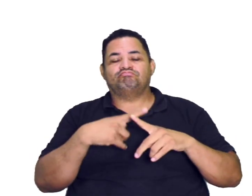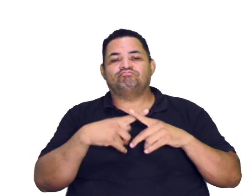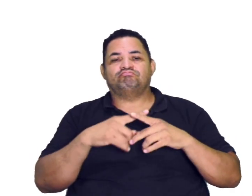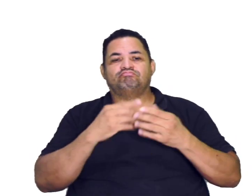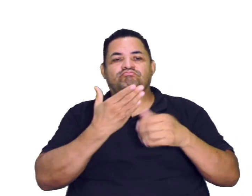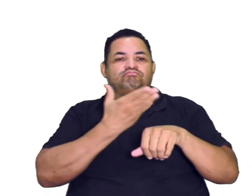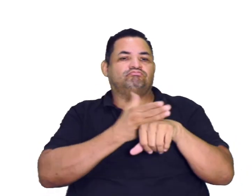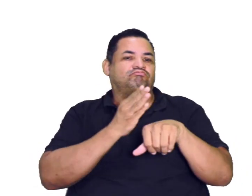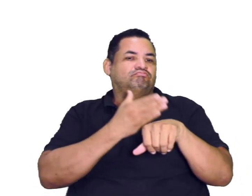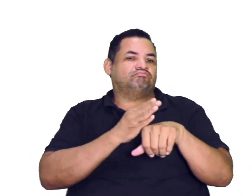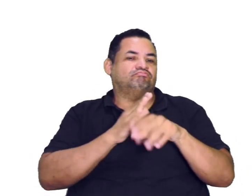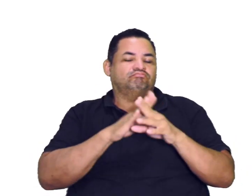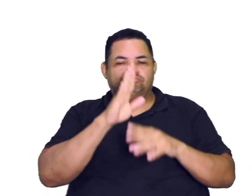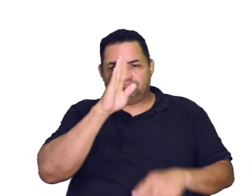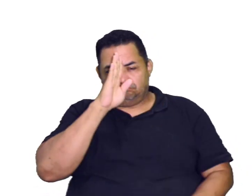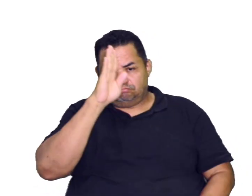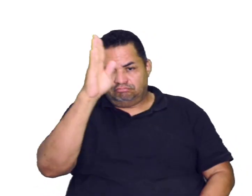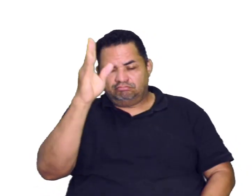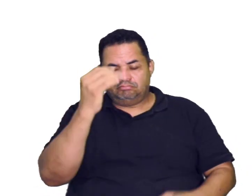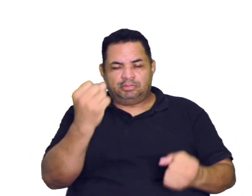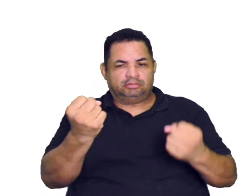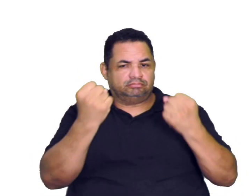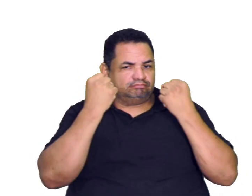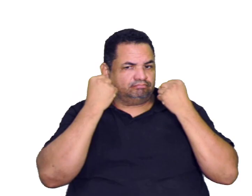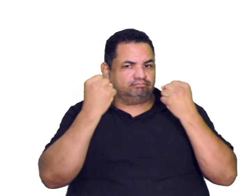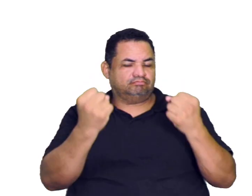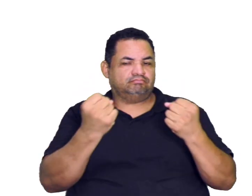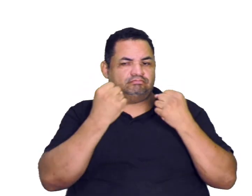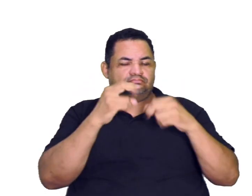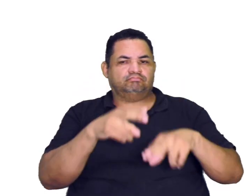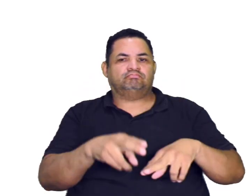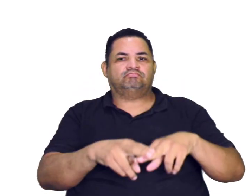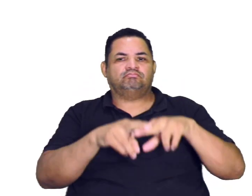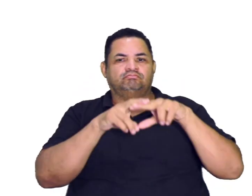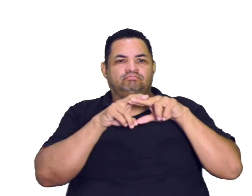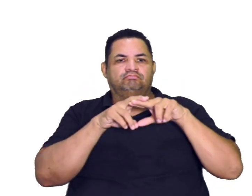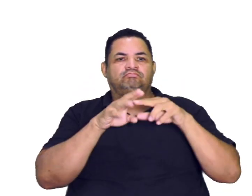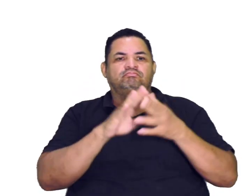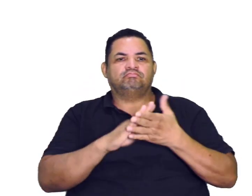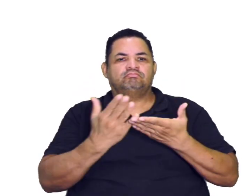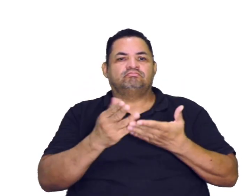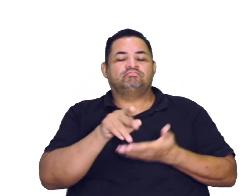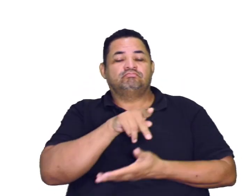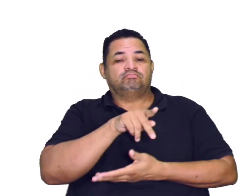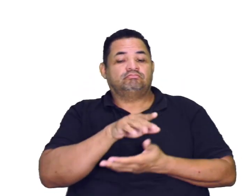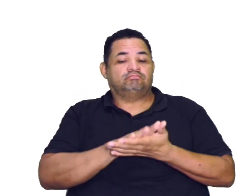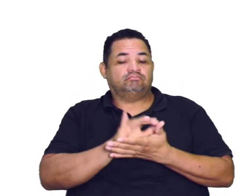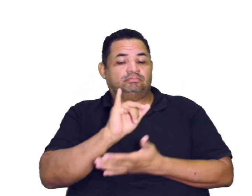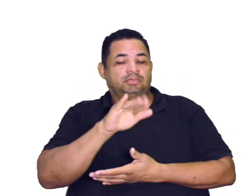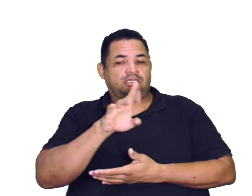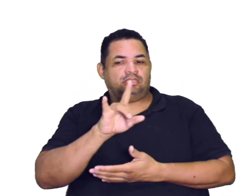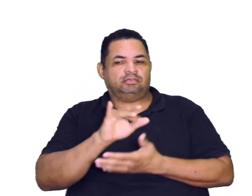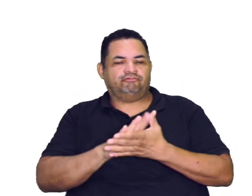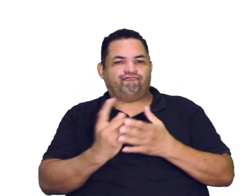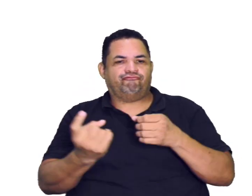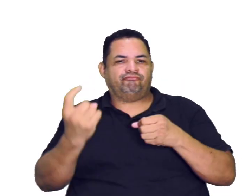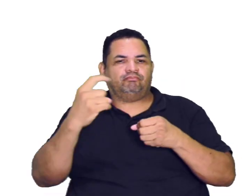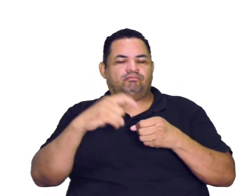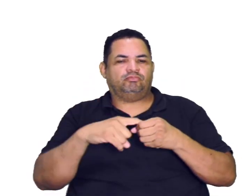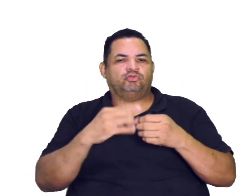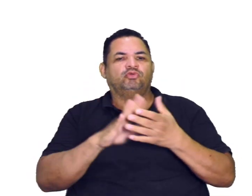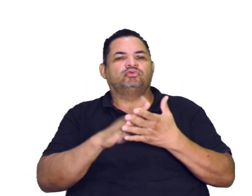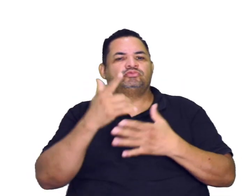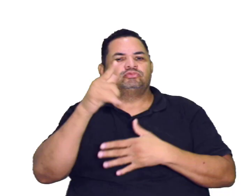exercícios, né? Em especial os exercícios de musculação. Por isso que a Prof. Iris voltou também a fazer a prática